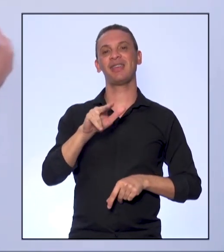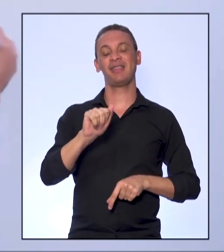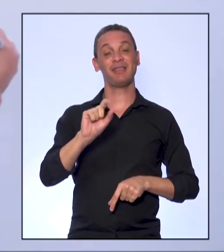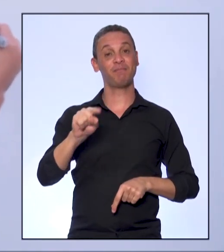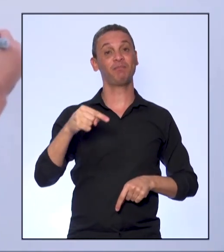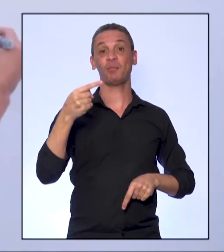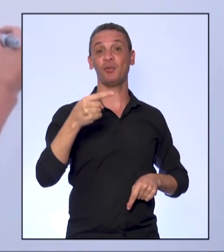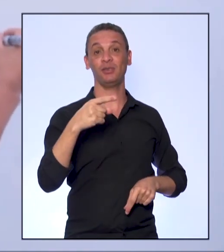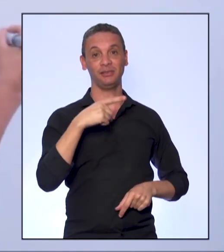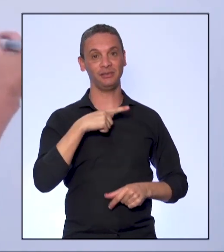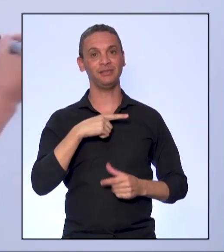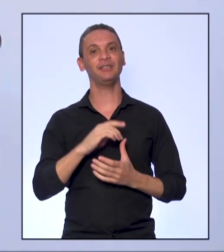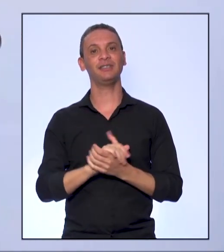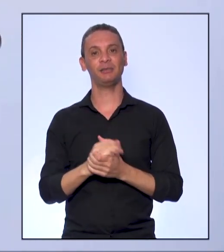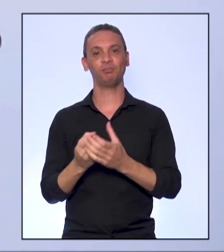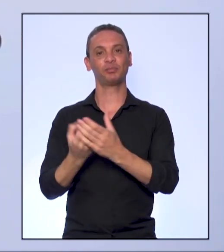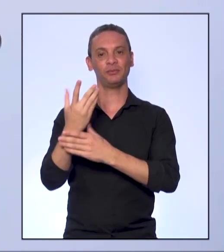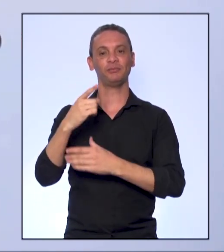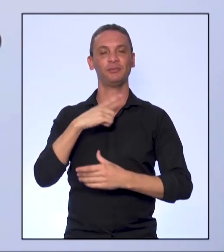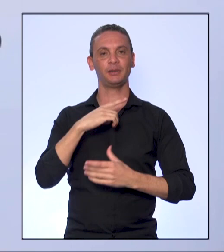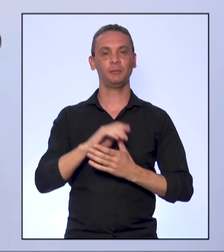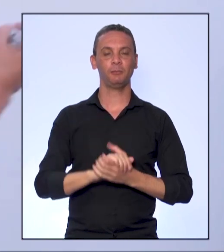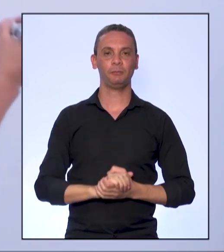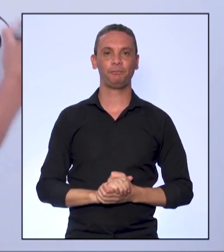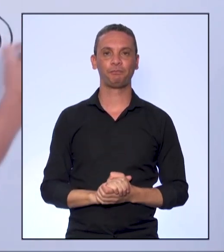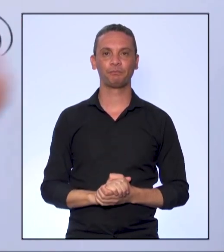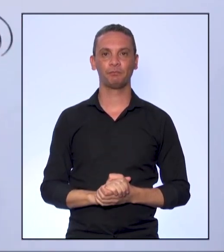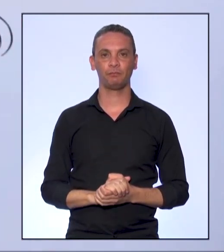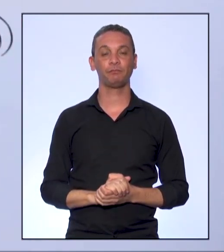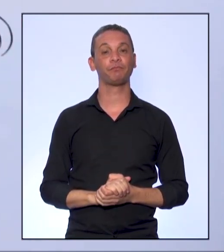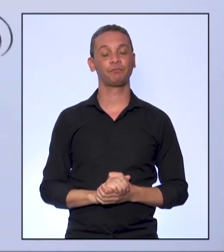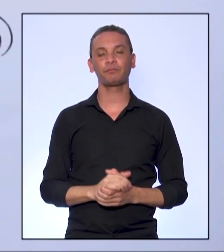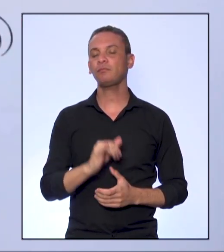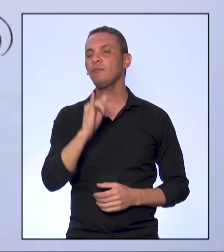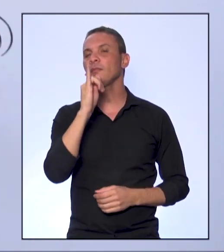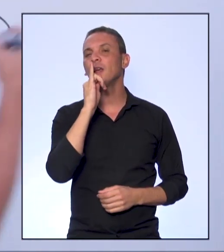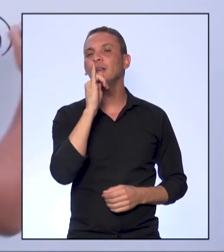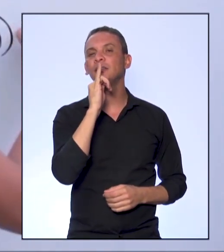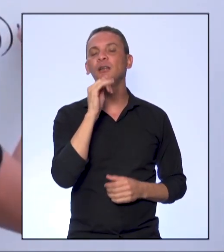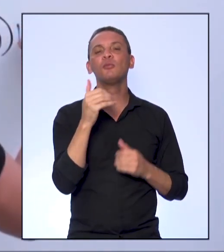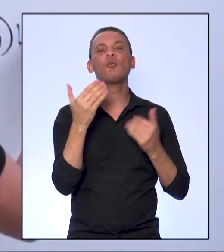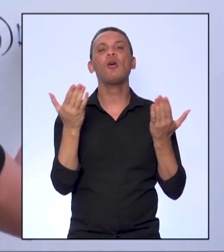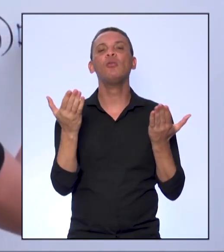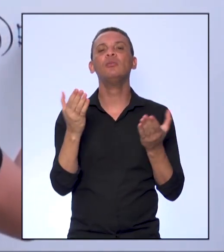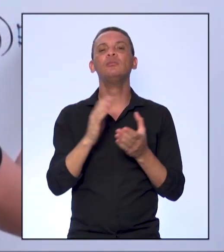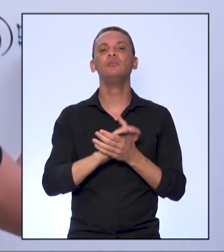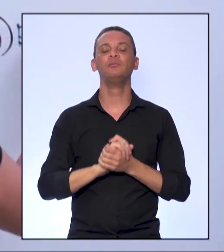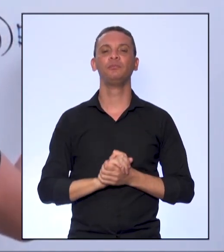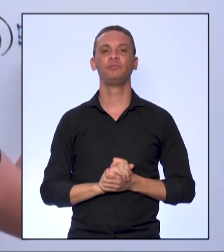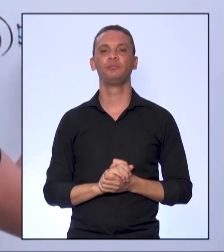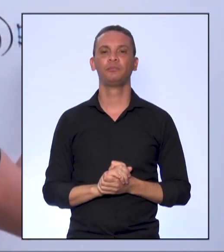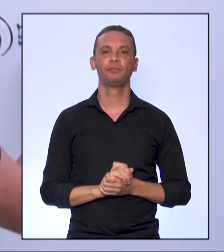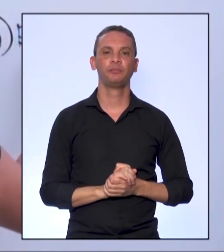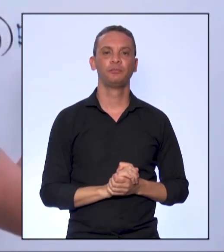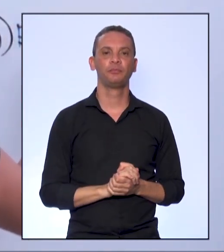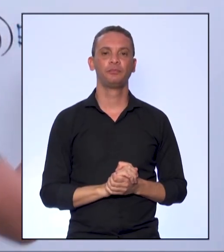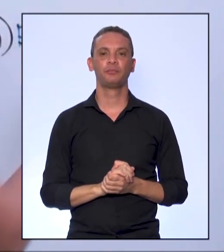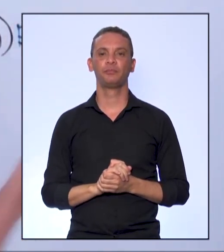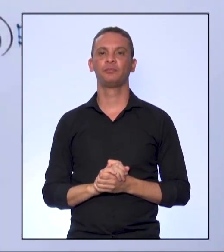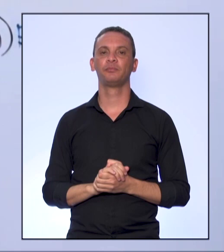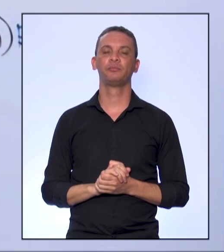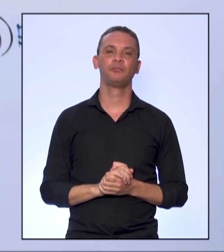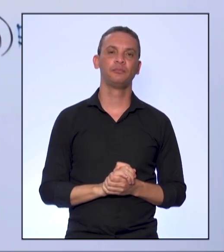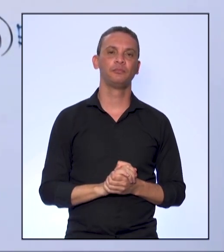consegue produzir proteína, tá? Grande exemplo que eu dou para vocês aqui, posso dar como exemplo aqui para